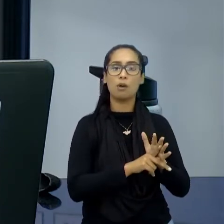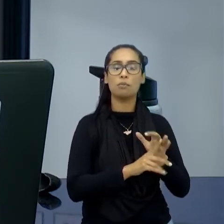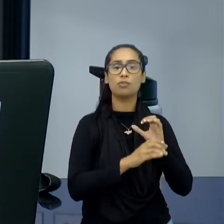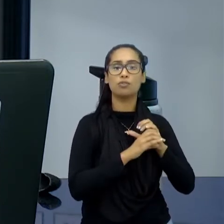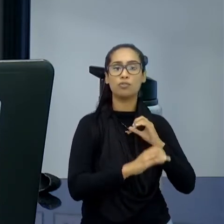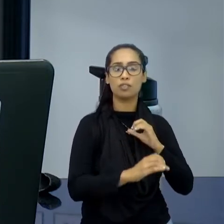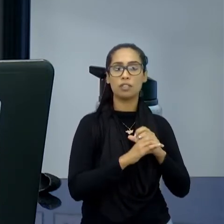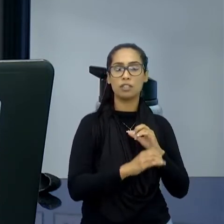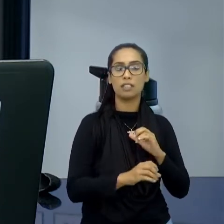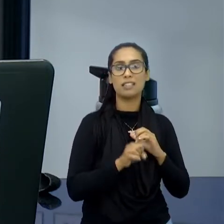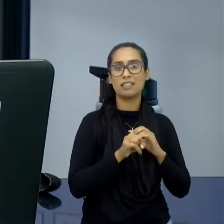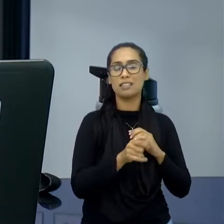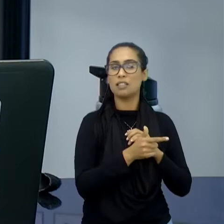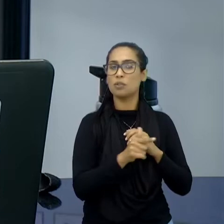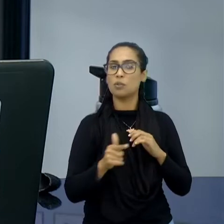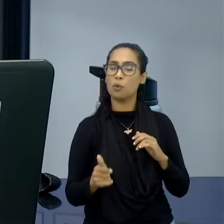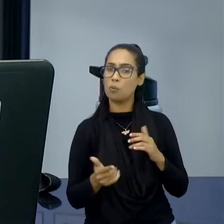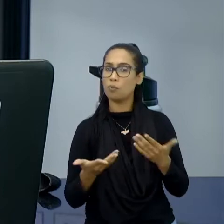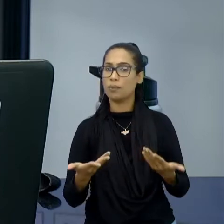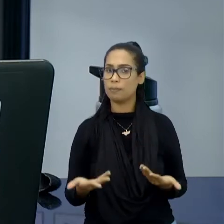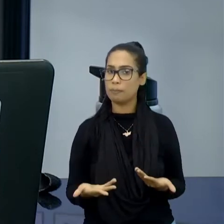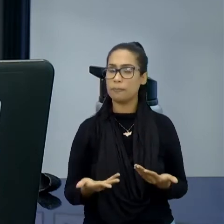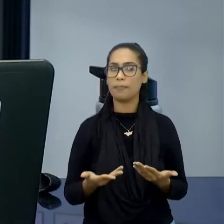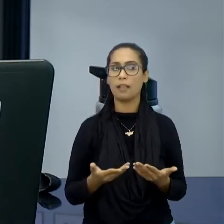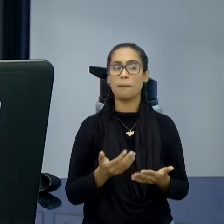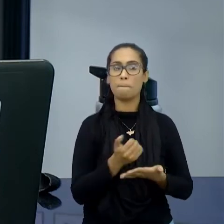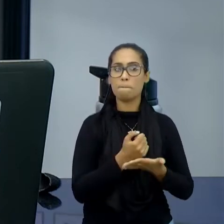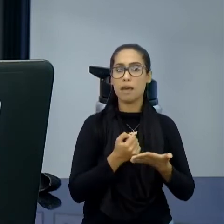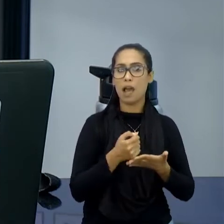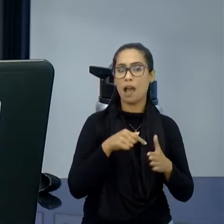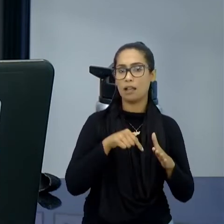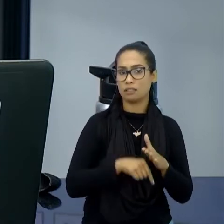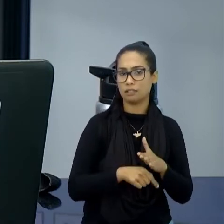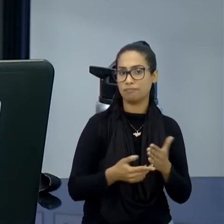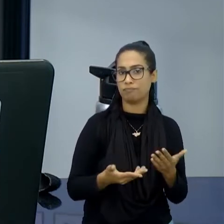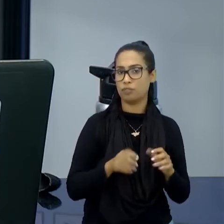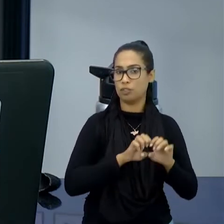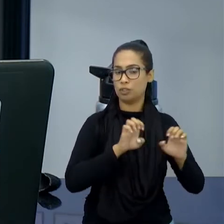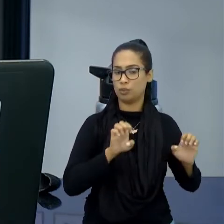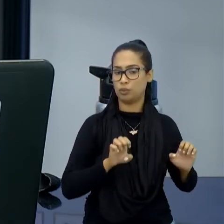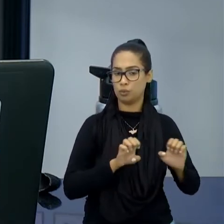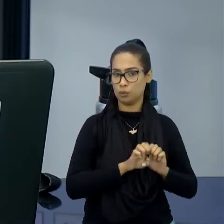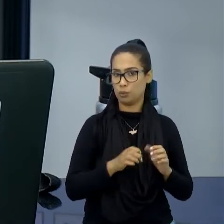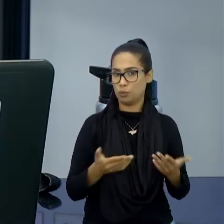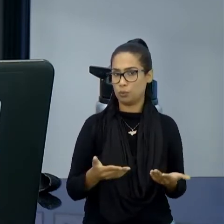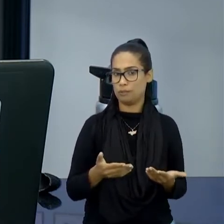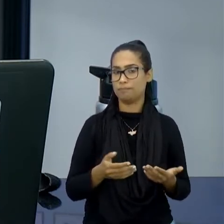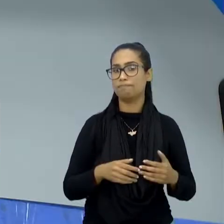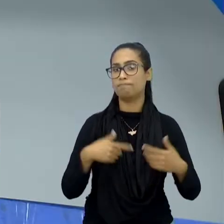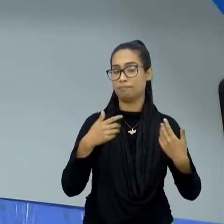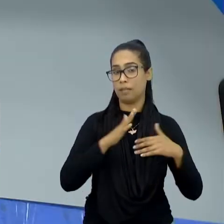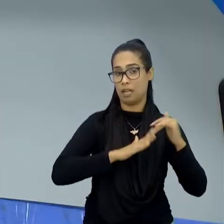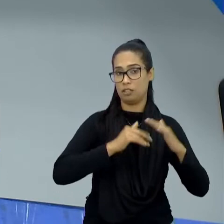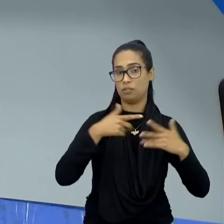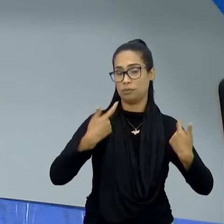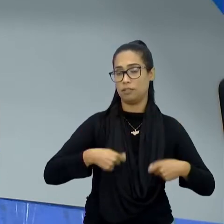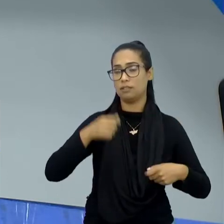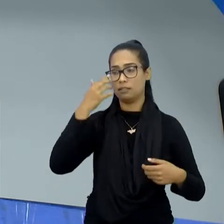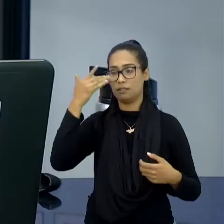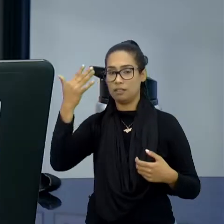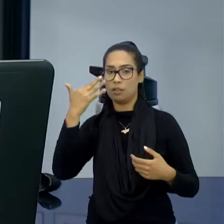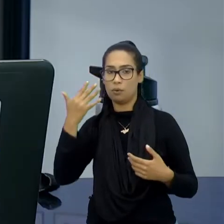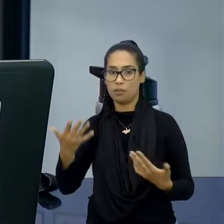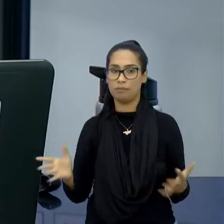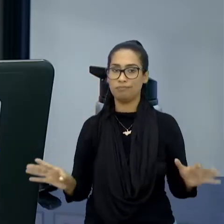estivesse fundamentada ou alicerçada, como disse o professor Alcides, em saberes teóricos. Não é isso? Uhum.